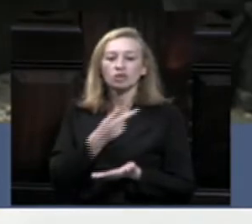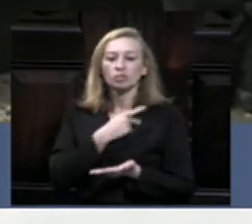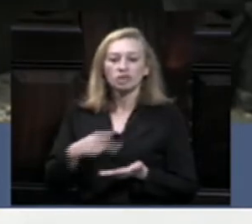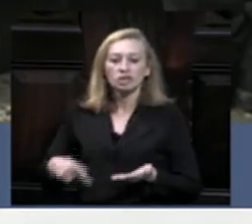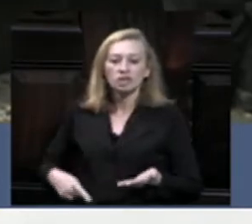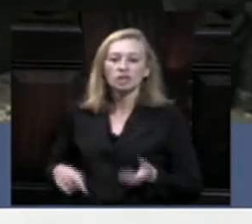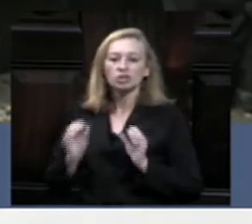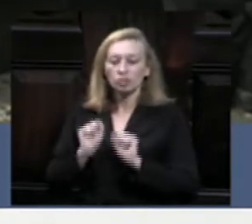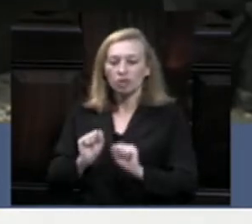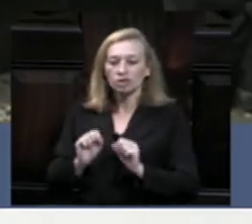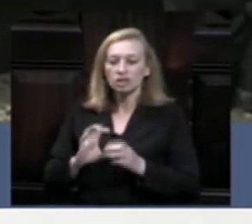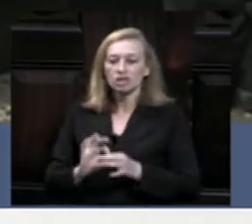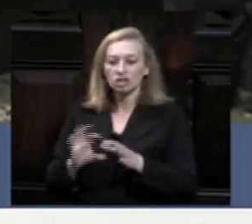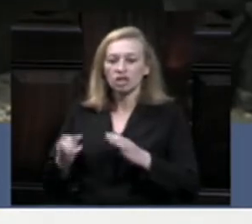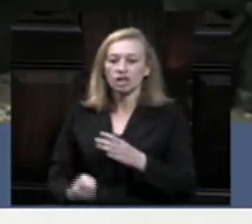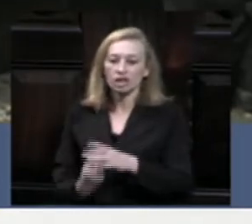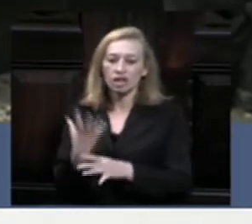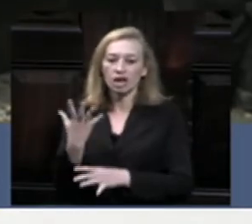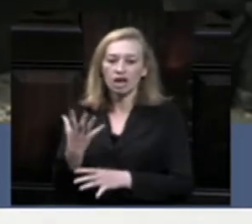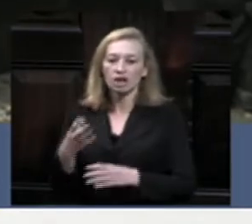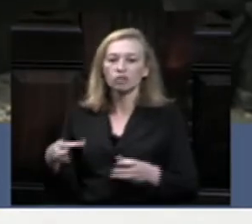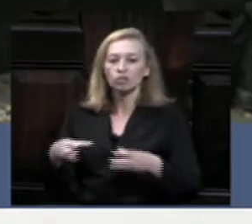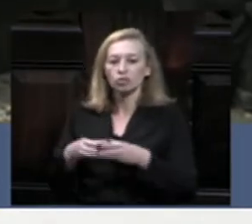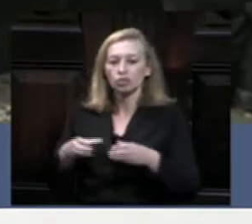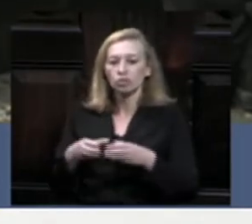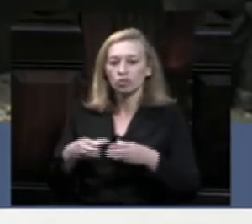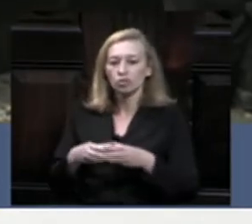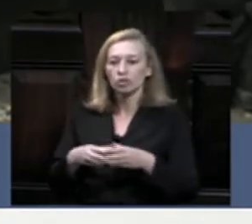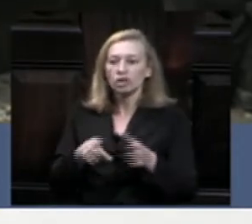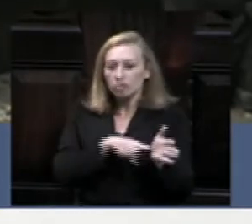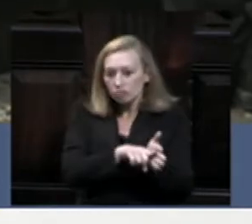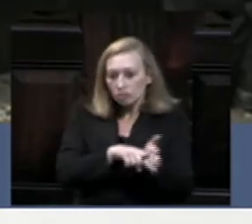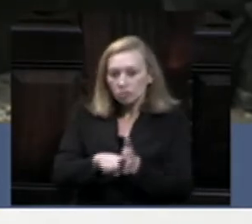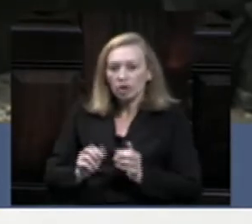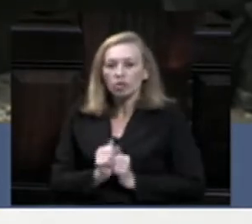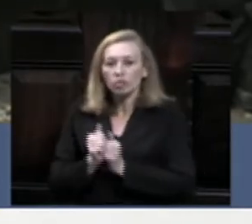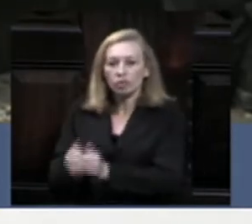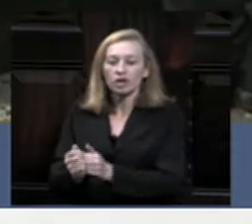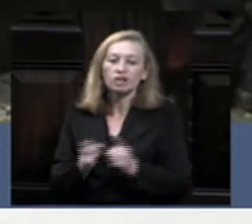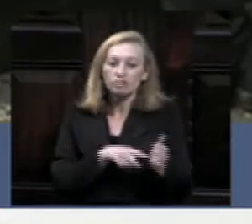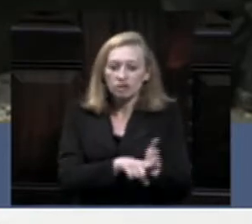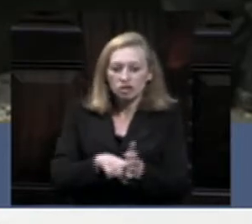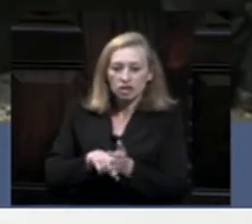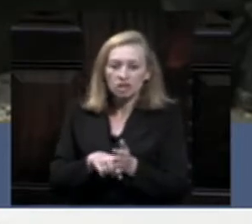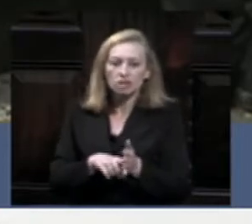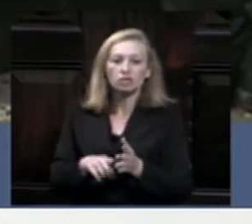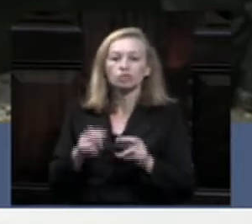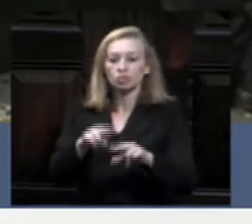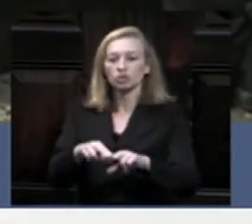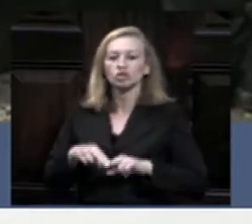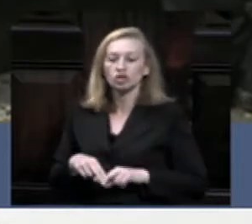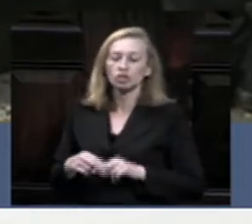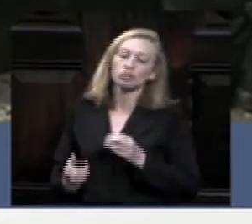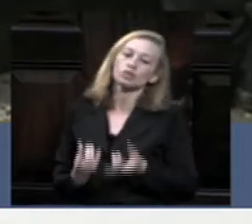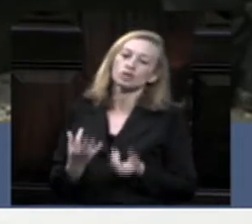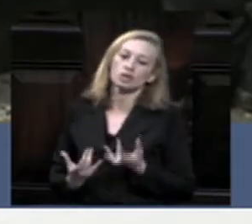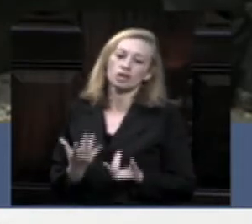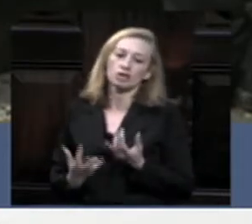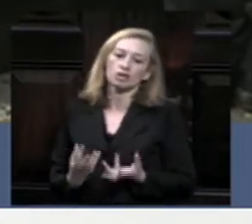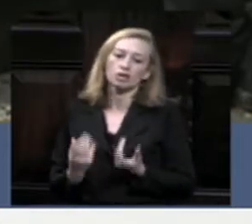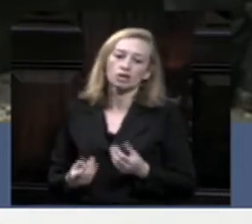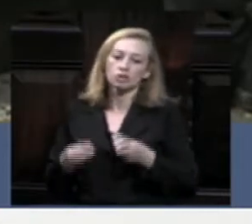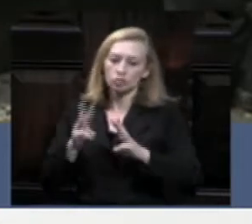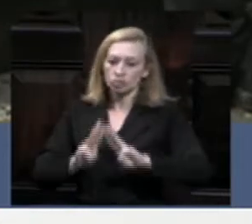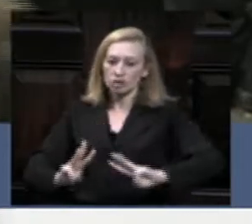possa criar a comissão de representação destinada a apurar e acompanhar a investigação sobre as causas do incêndio do Museu